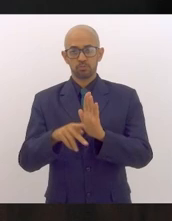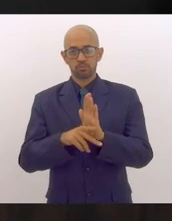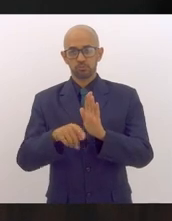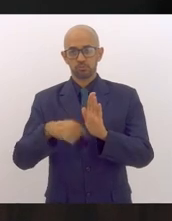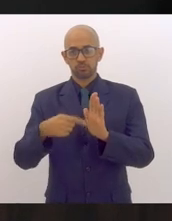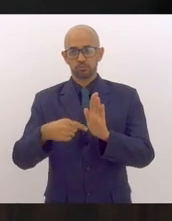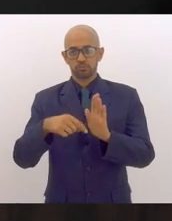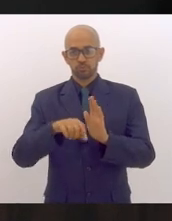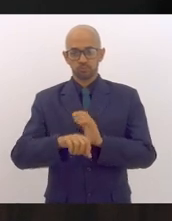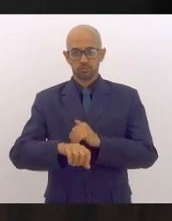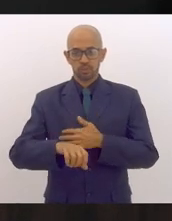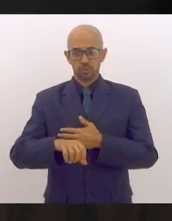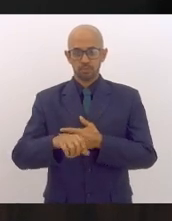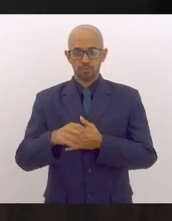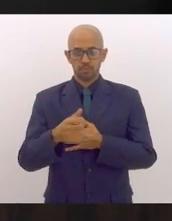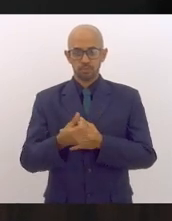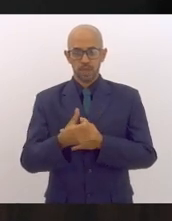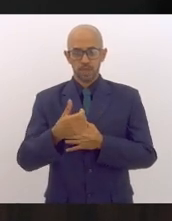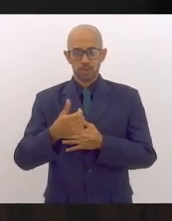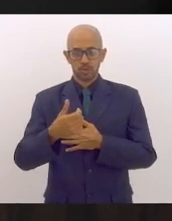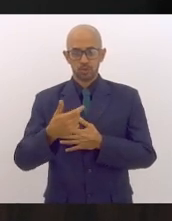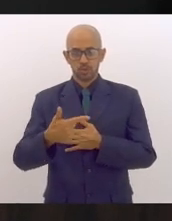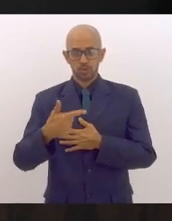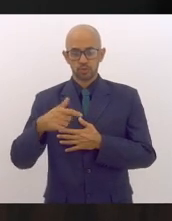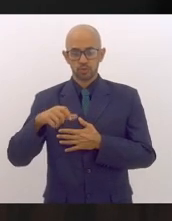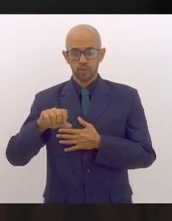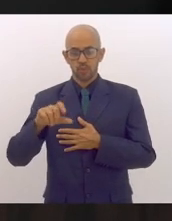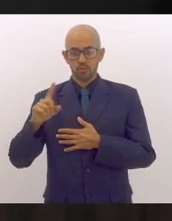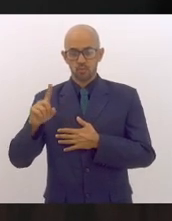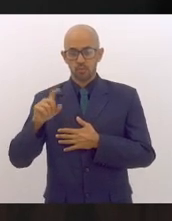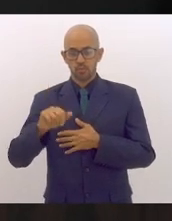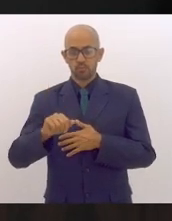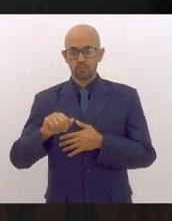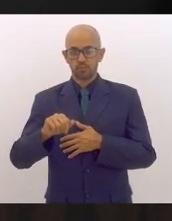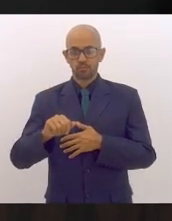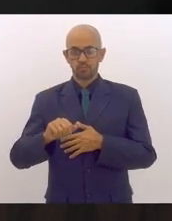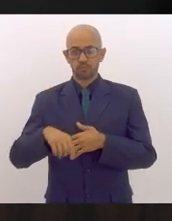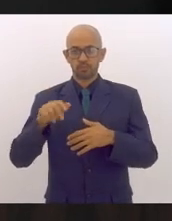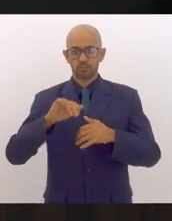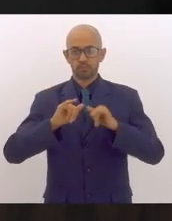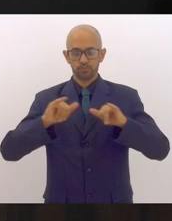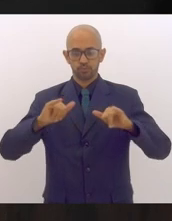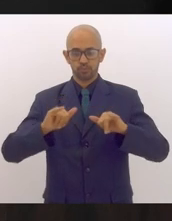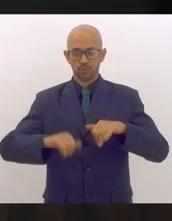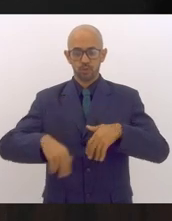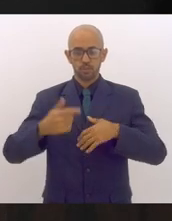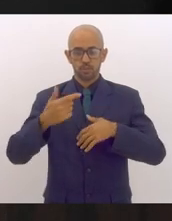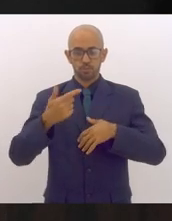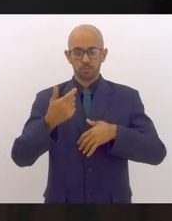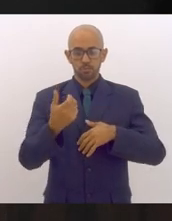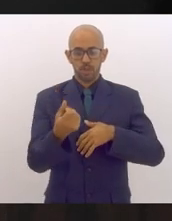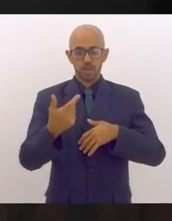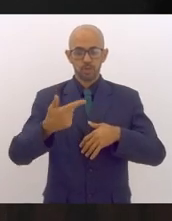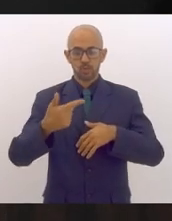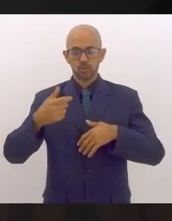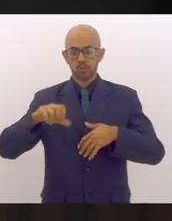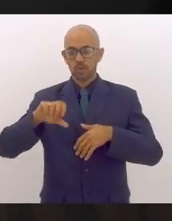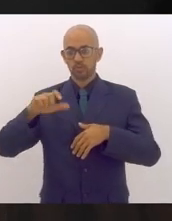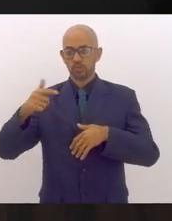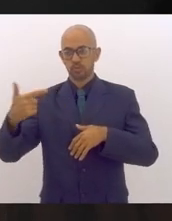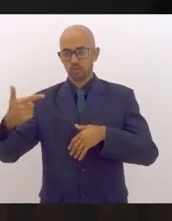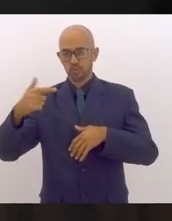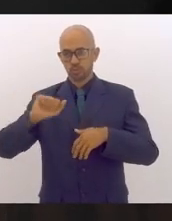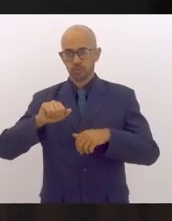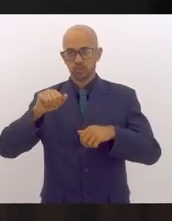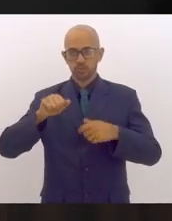6291. Anuncio, em regime de urgência, em votação e discussão única, projeto de lei 6292 de 2022, de autoria do